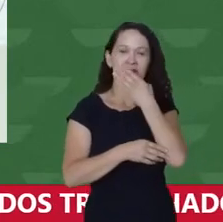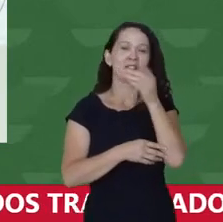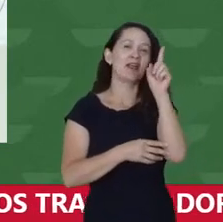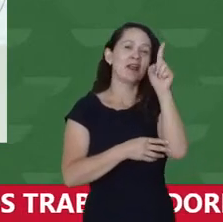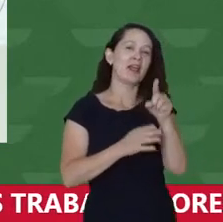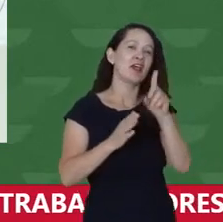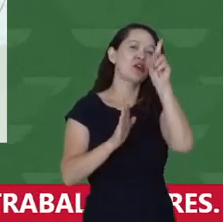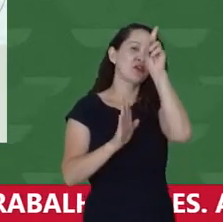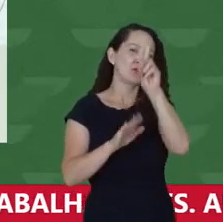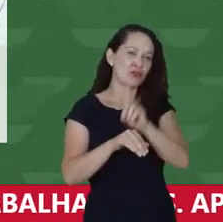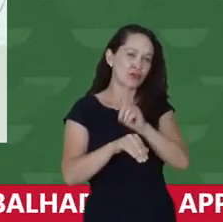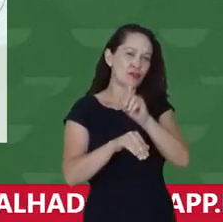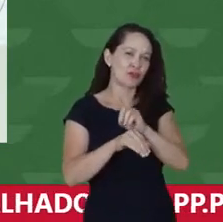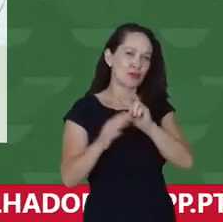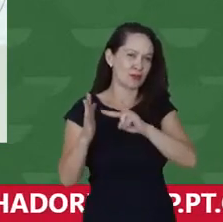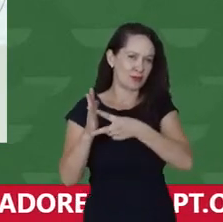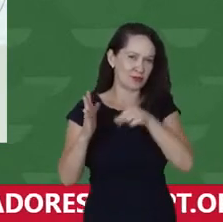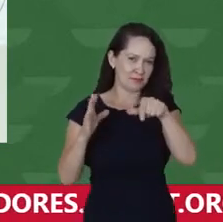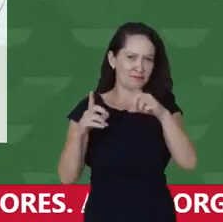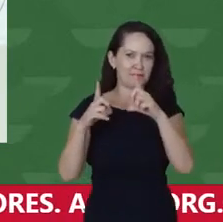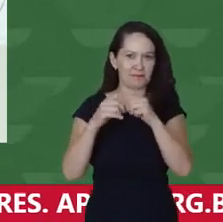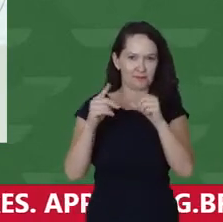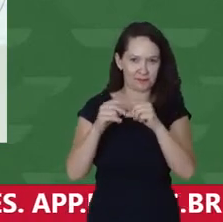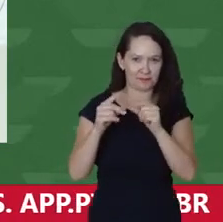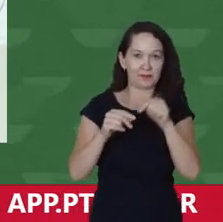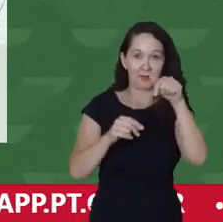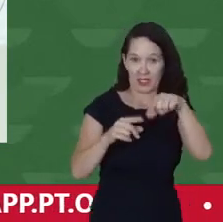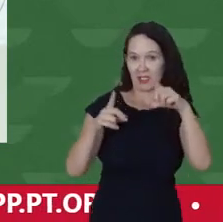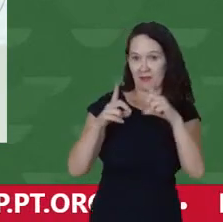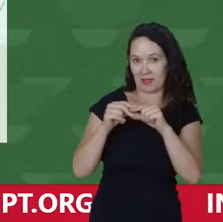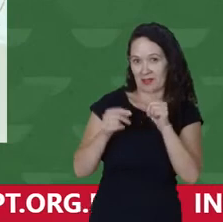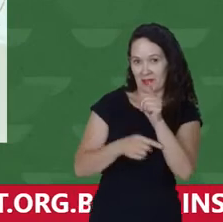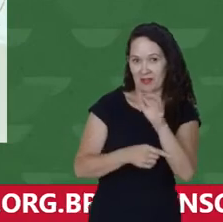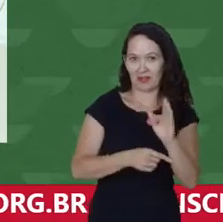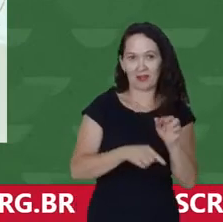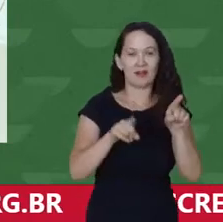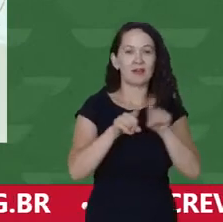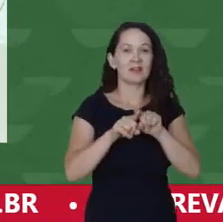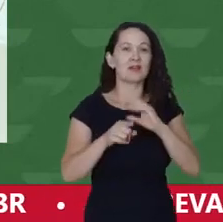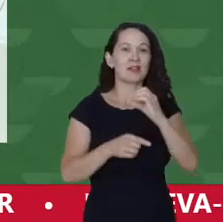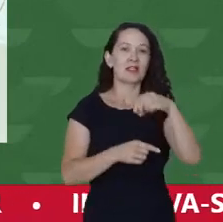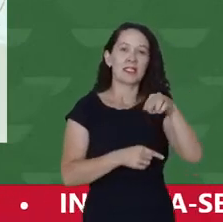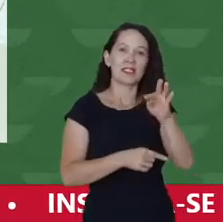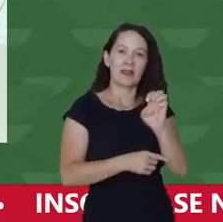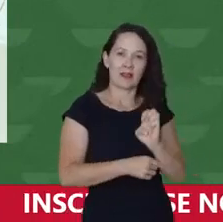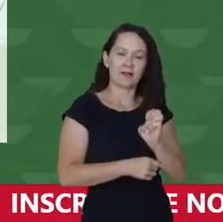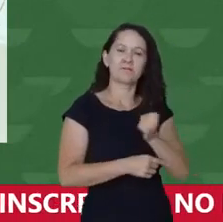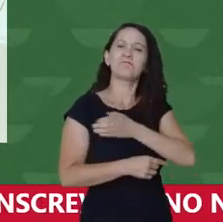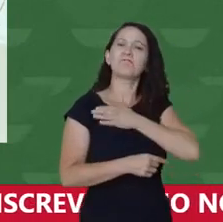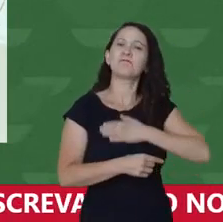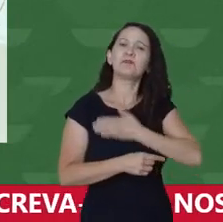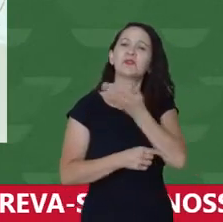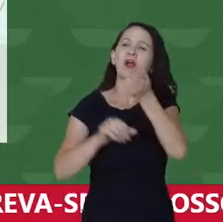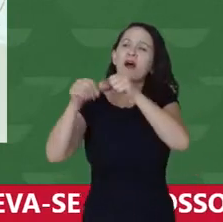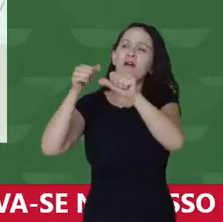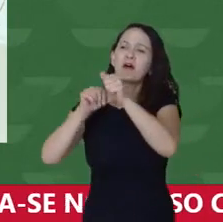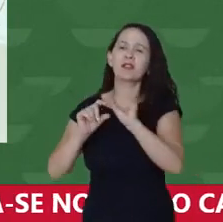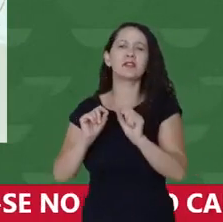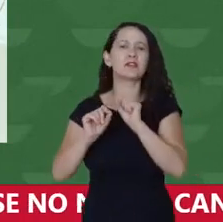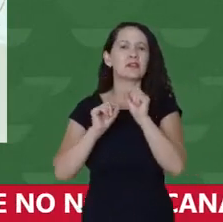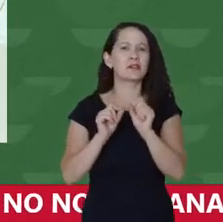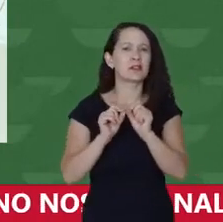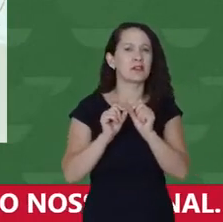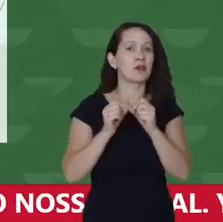é diretora do Simpro aqui do DF, Distrito Federal aqui em Brasília, e também da CNTE. Eu gostaria que avaliasse, então,